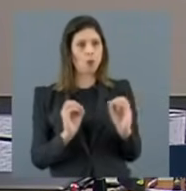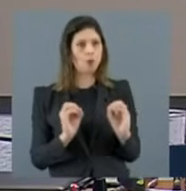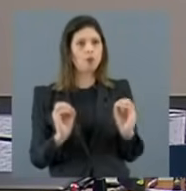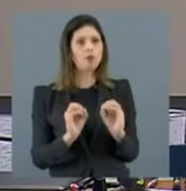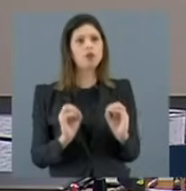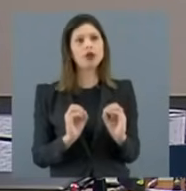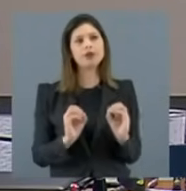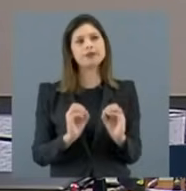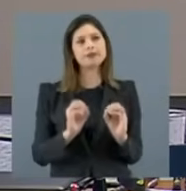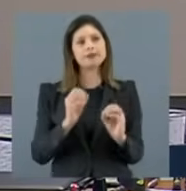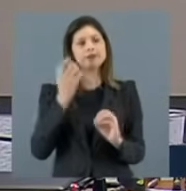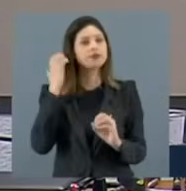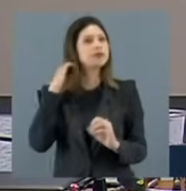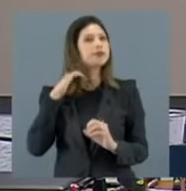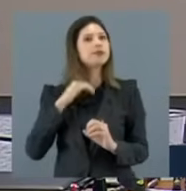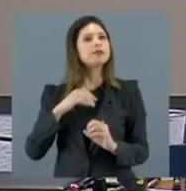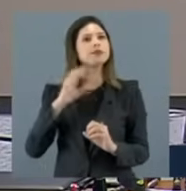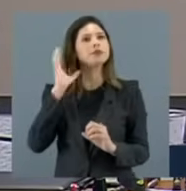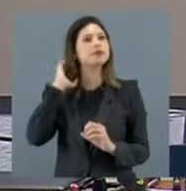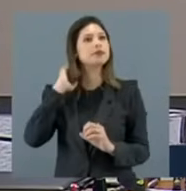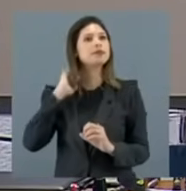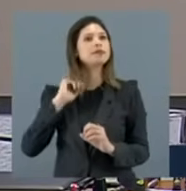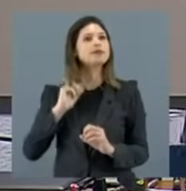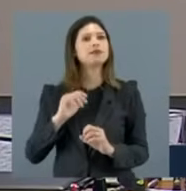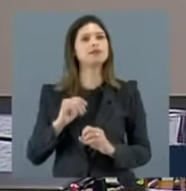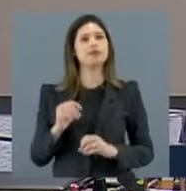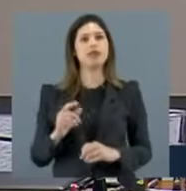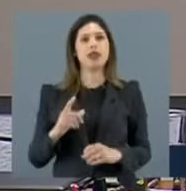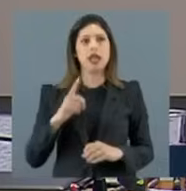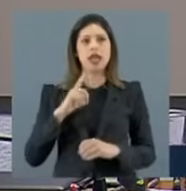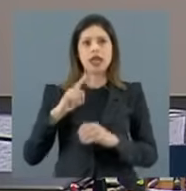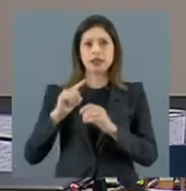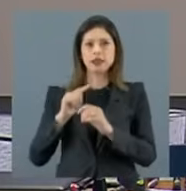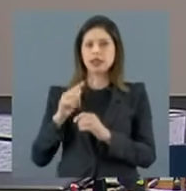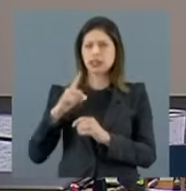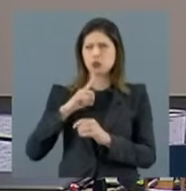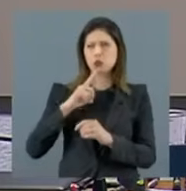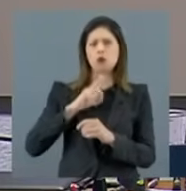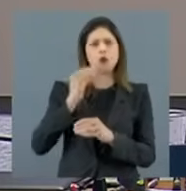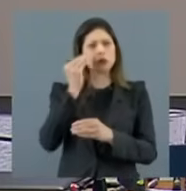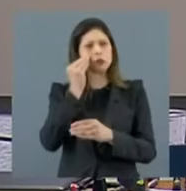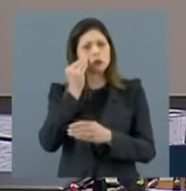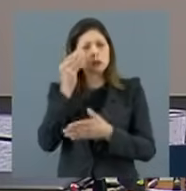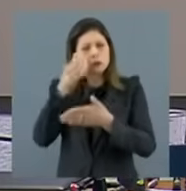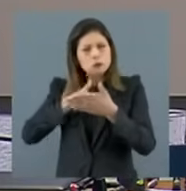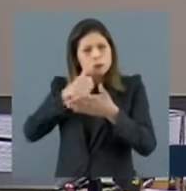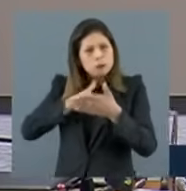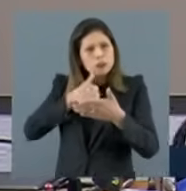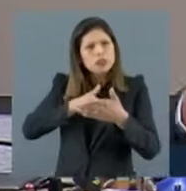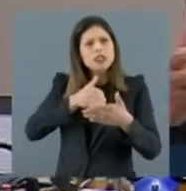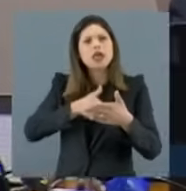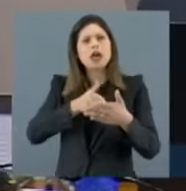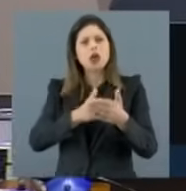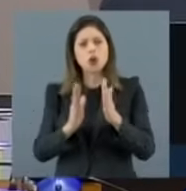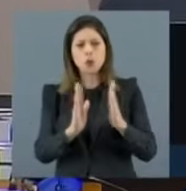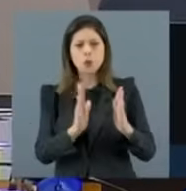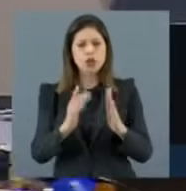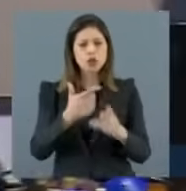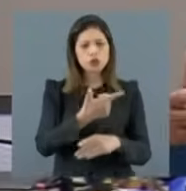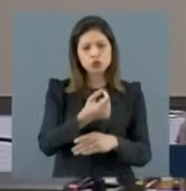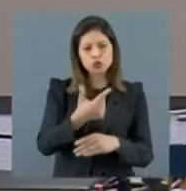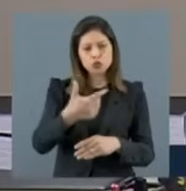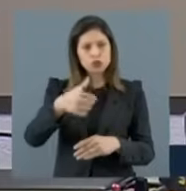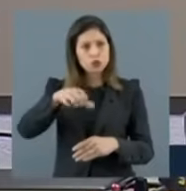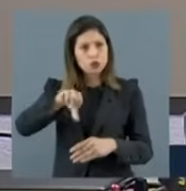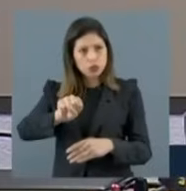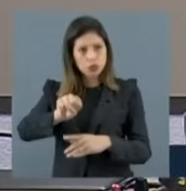Apesar de enfrentar limitações de tempo em 2018, o TSE queria já